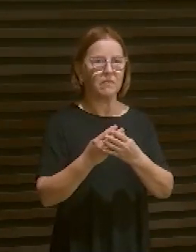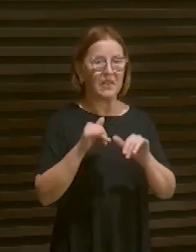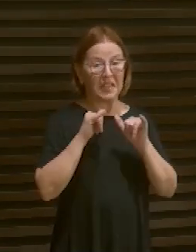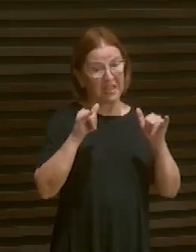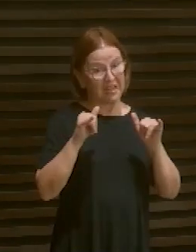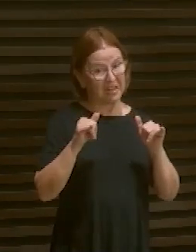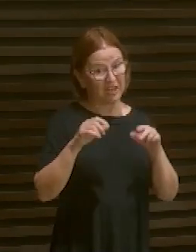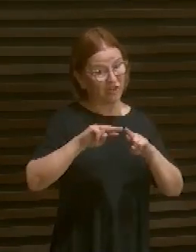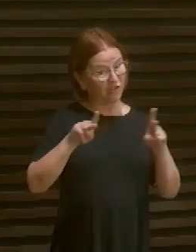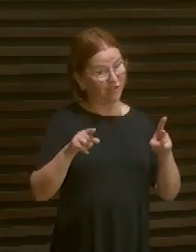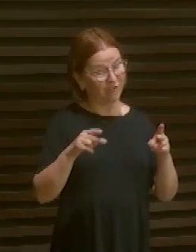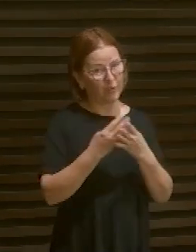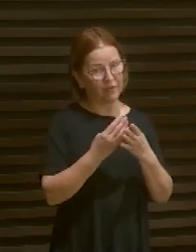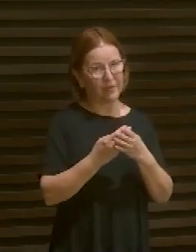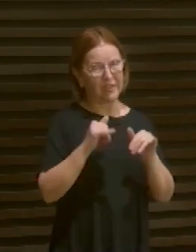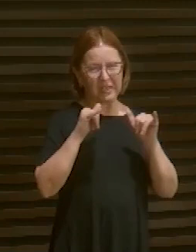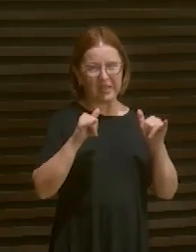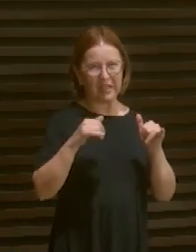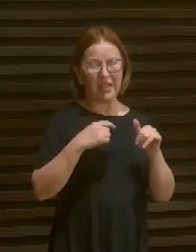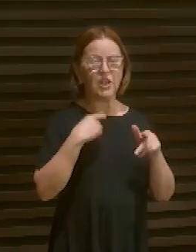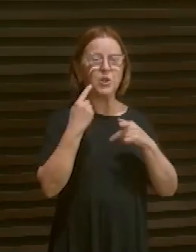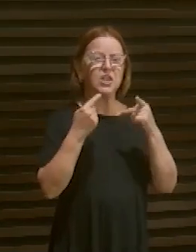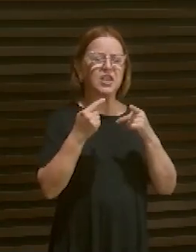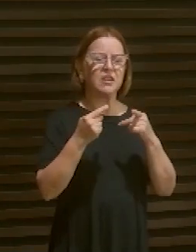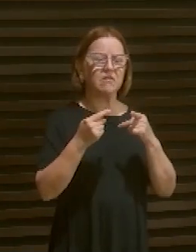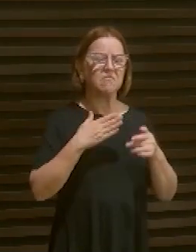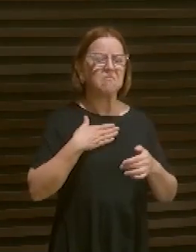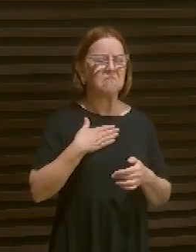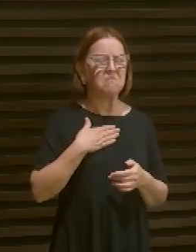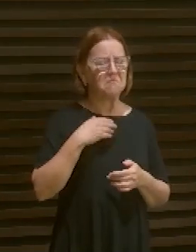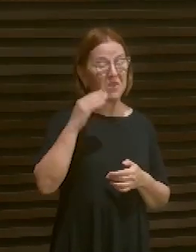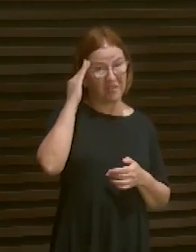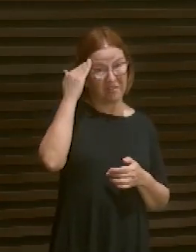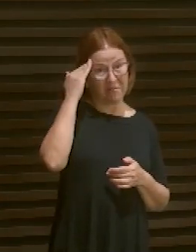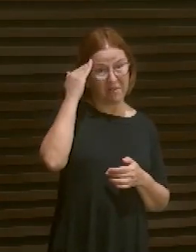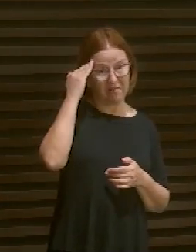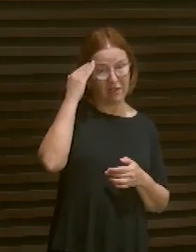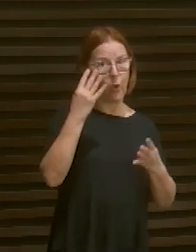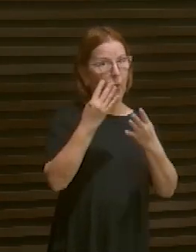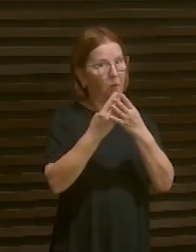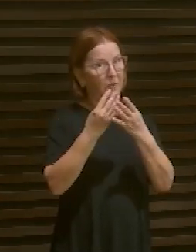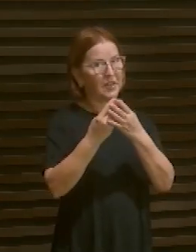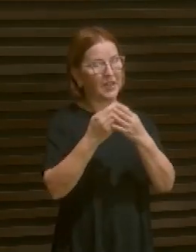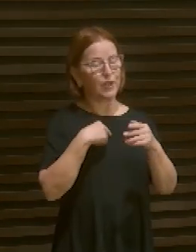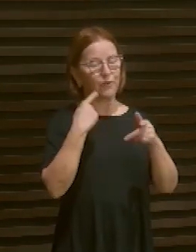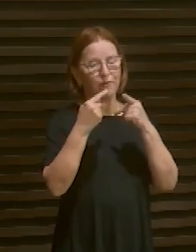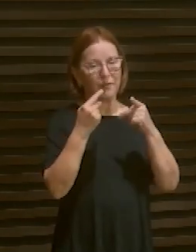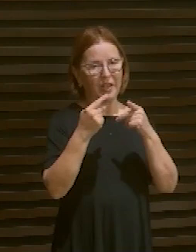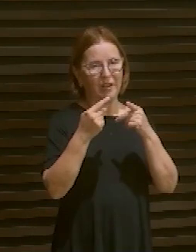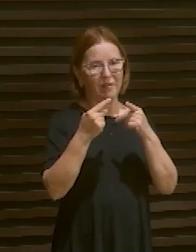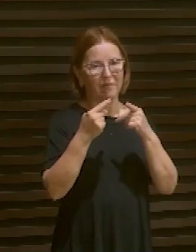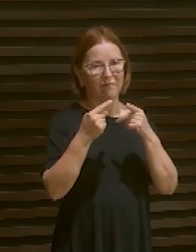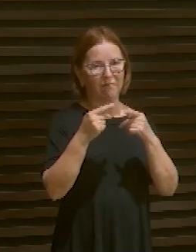diferentes. Declarar é o que eu digo segundo o meu entendimento. Confessar é o que eu digo segundo o que diz